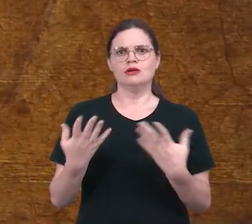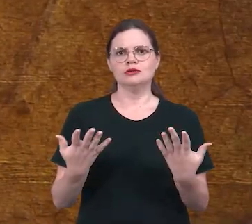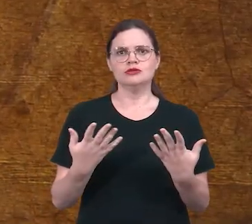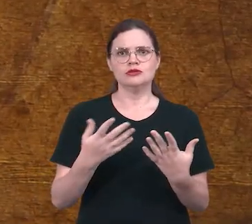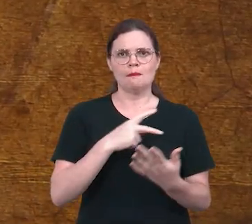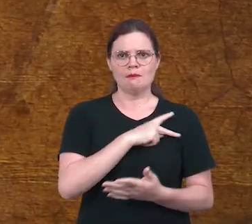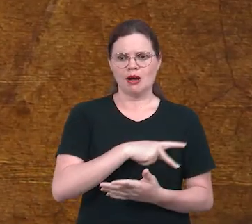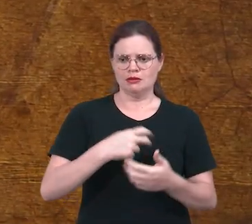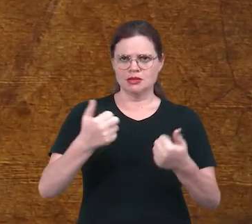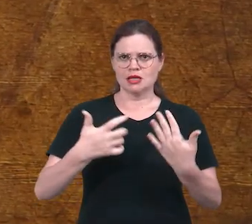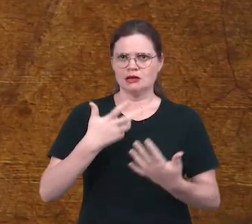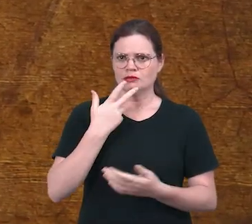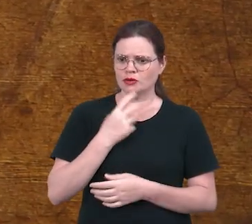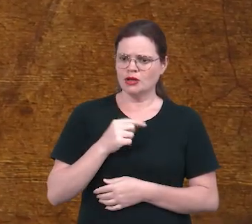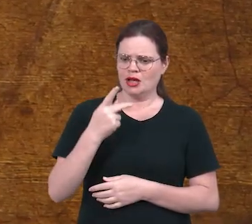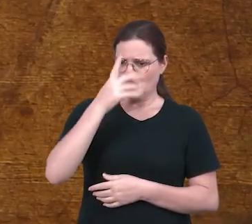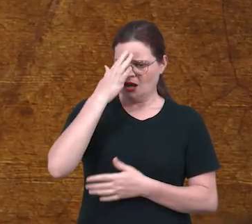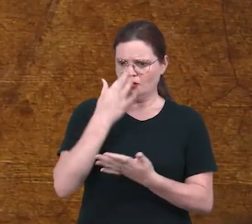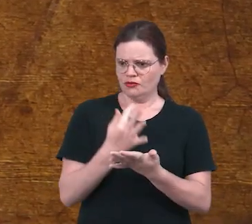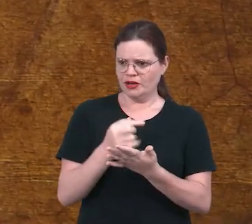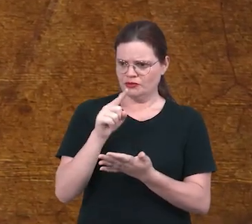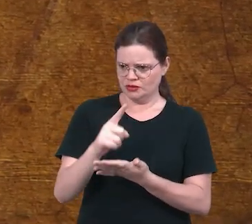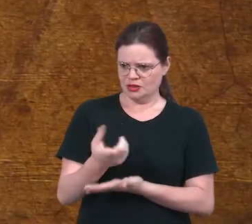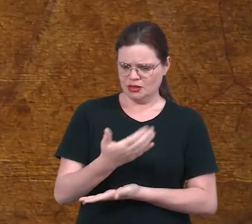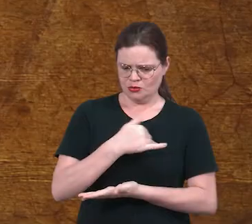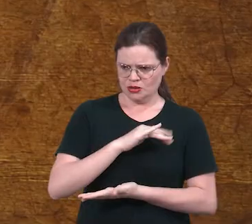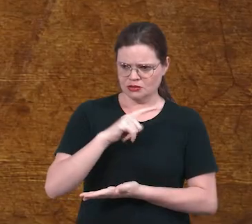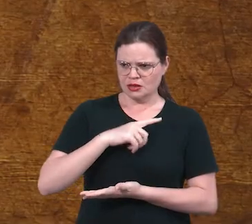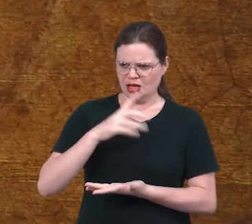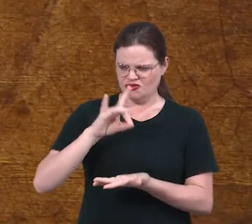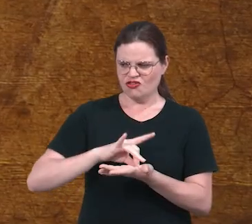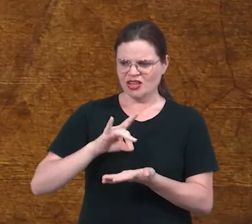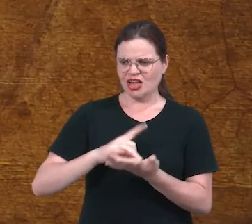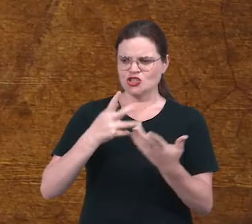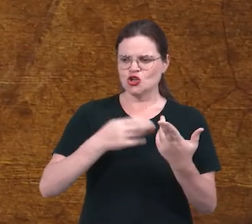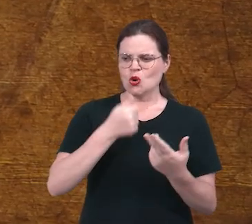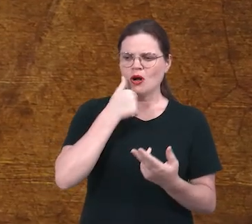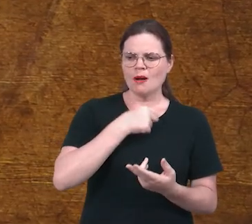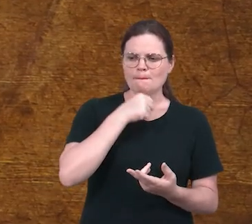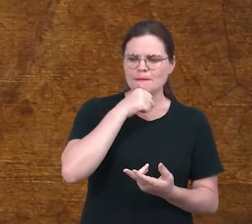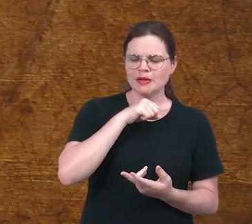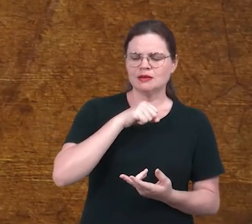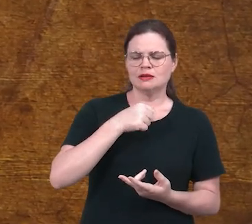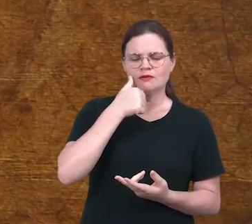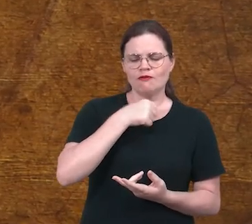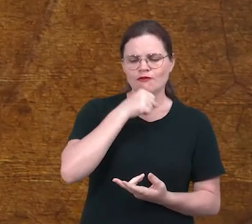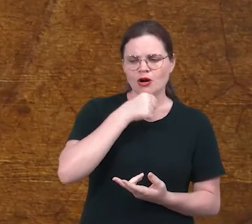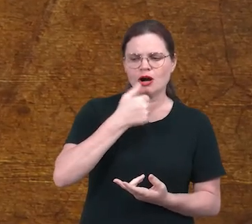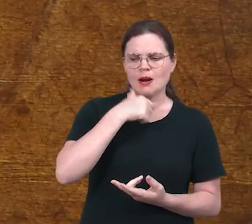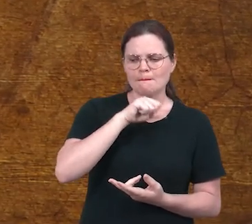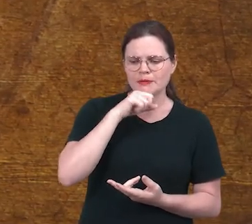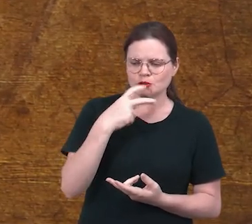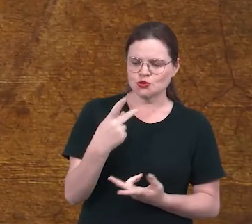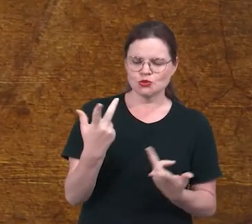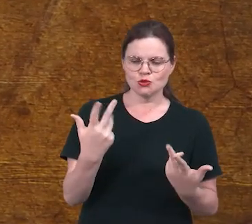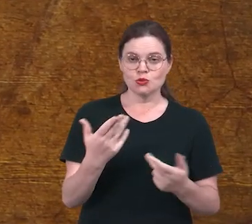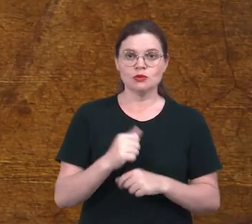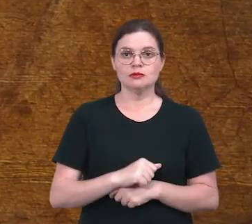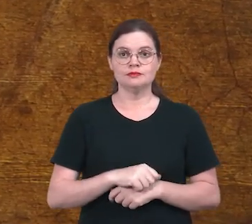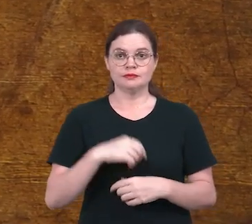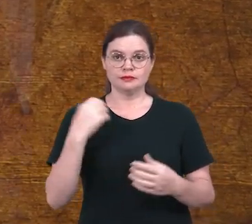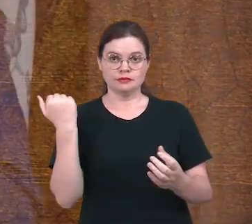ti é uma fé verdadeira, que habitou na tua mãe, na tua avó. E a fé de Abraão é uma fé que a Bíblia menciona, a fé de